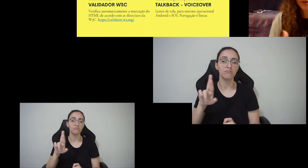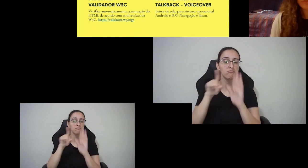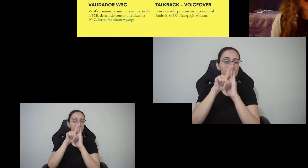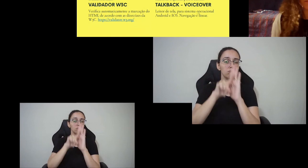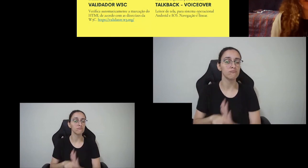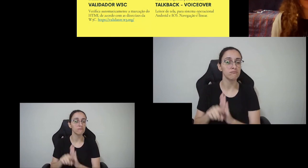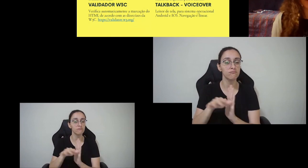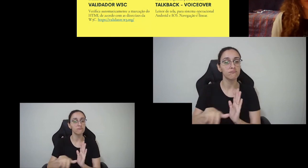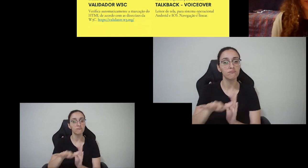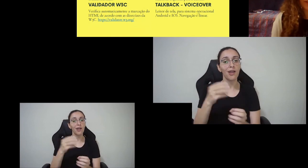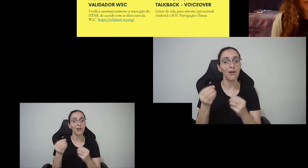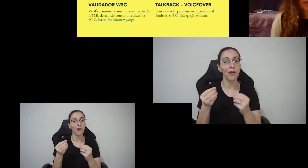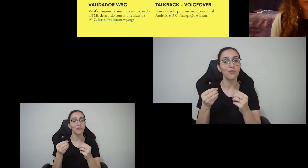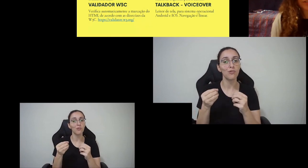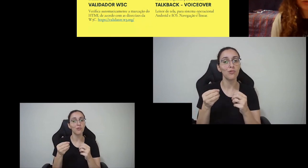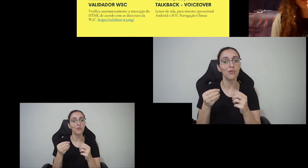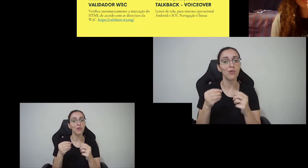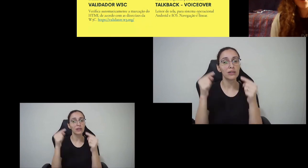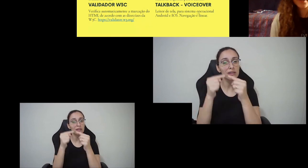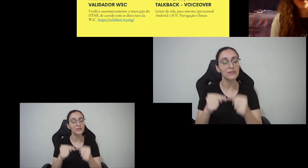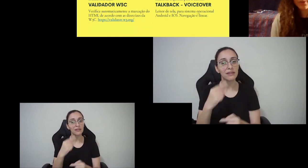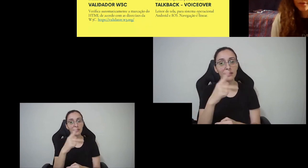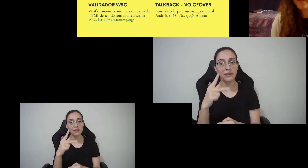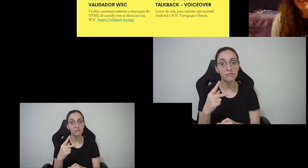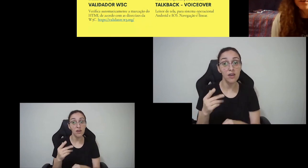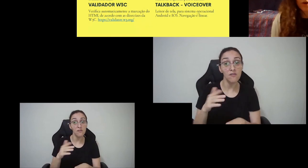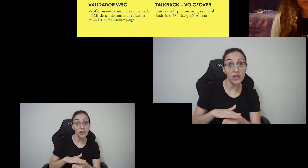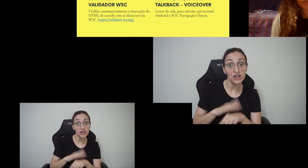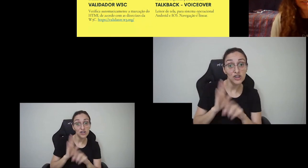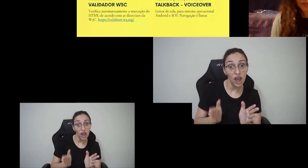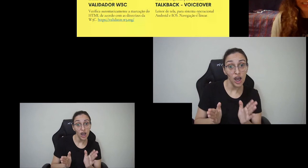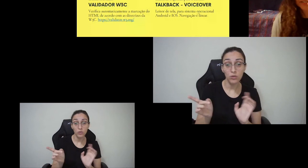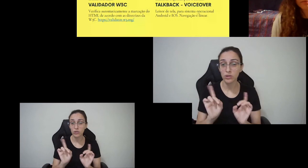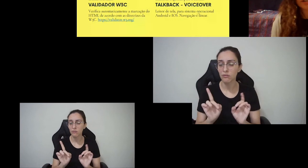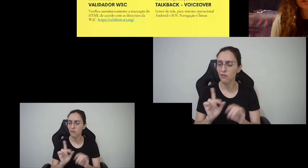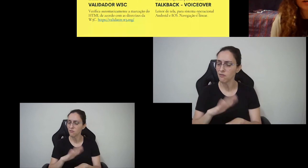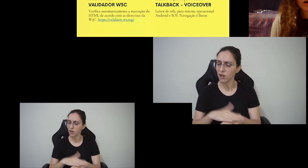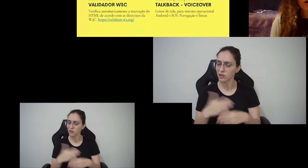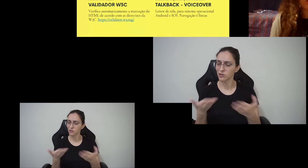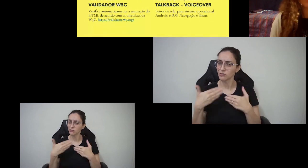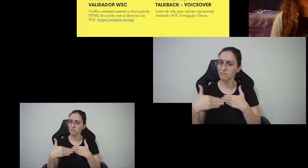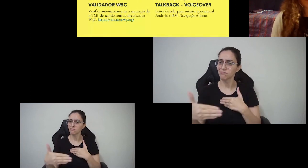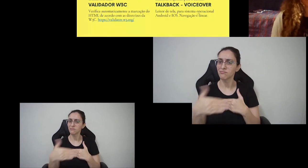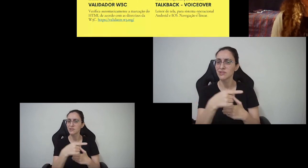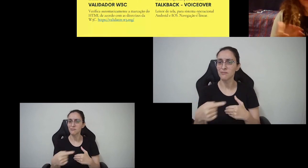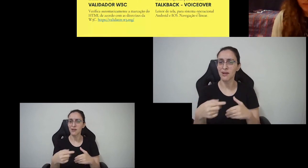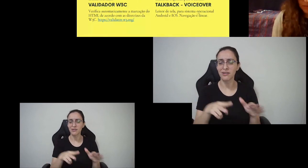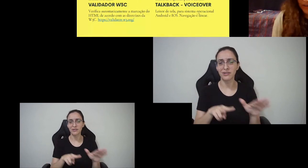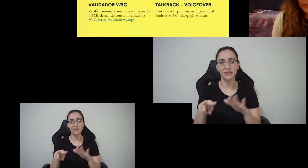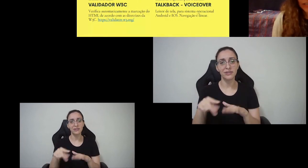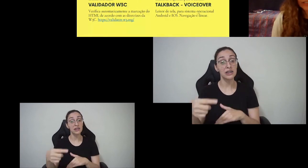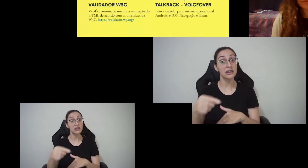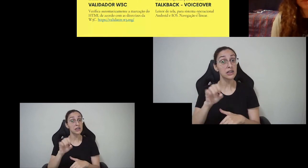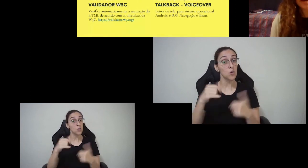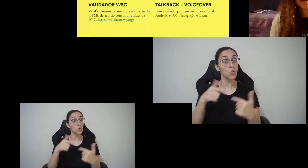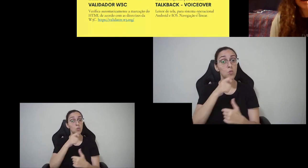como estão as aplicações de vocês. Se vocês nunca fizeram isso, façam hoje, façam durante a semana, ou se vocês não estão